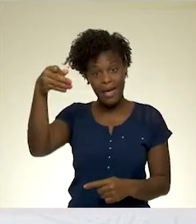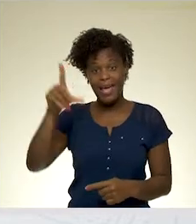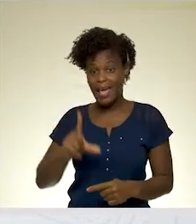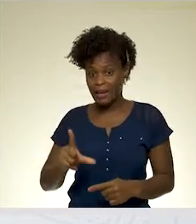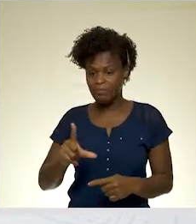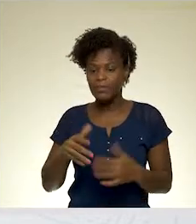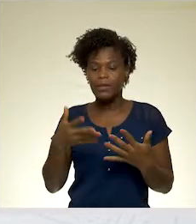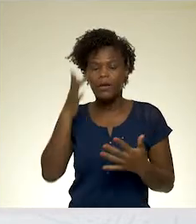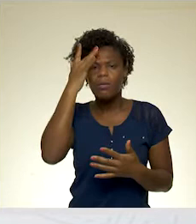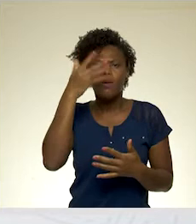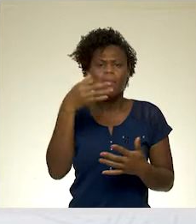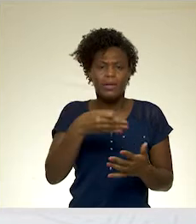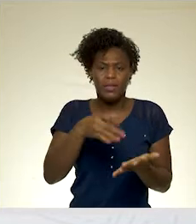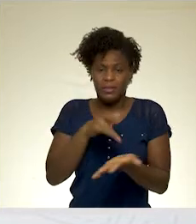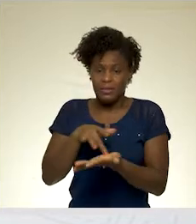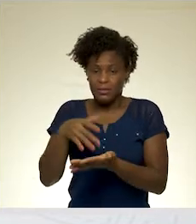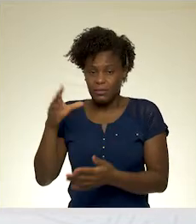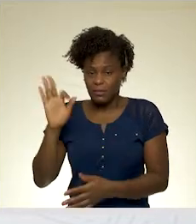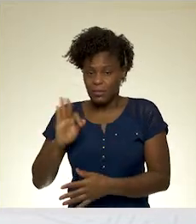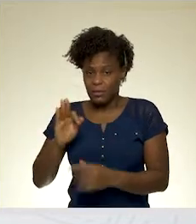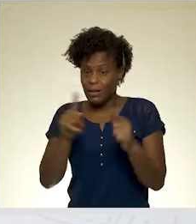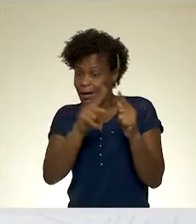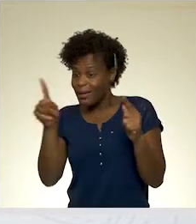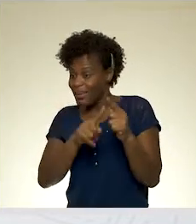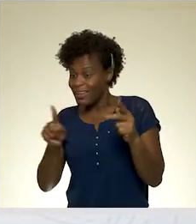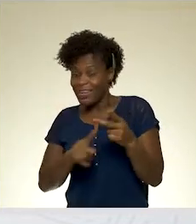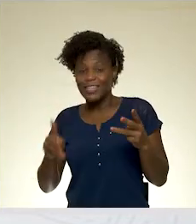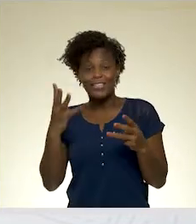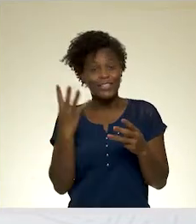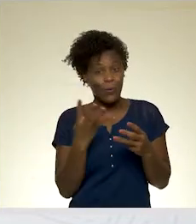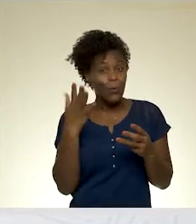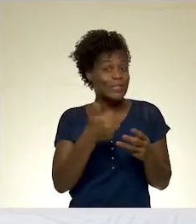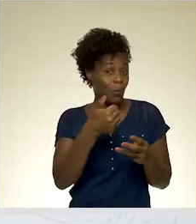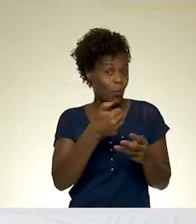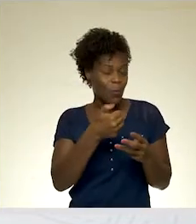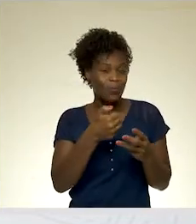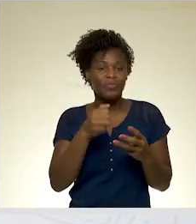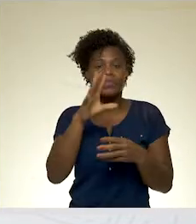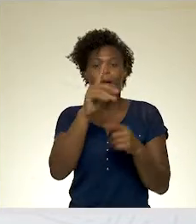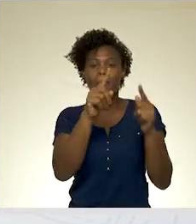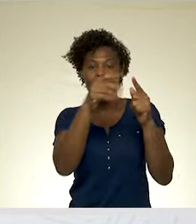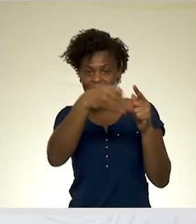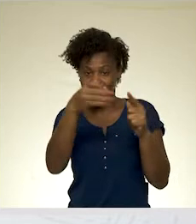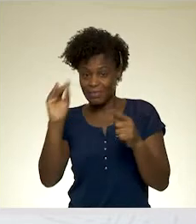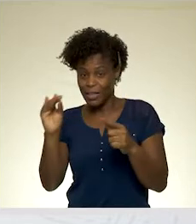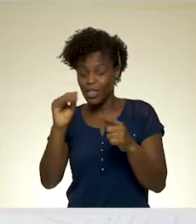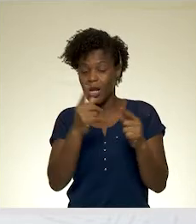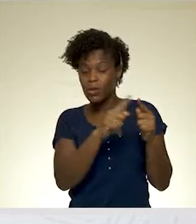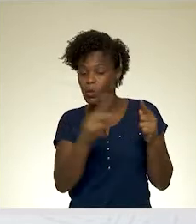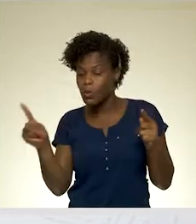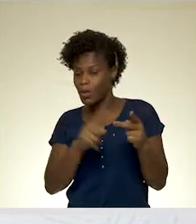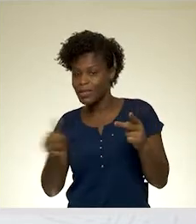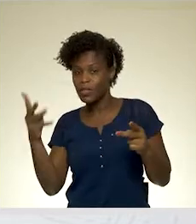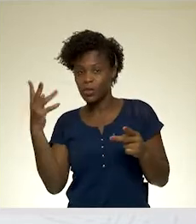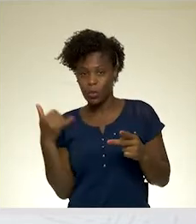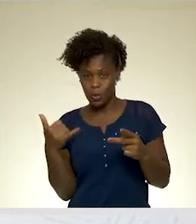Na página 4, temos 5 linhas. Na página 10, 2 linhas. Na